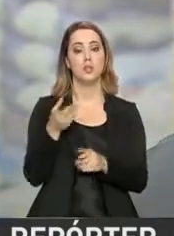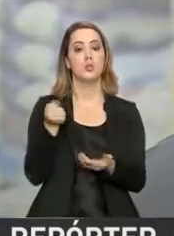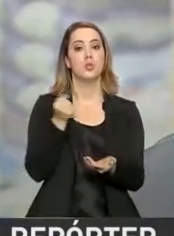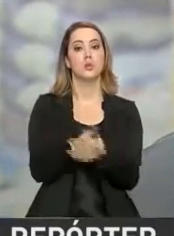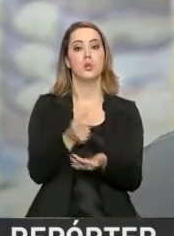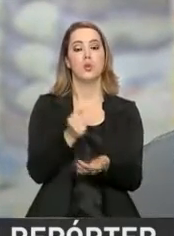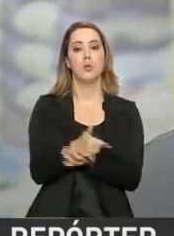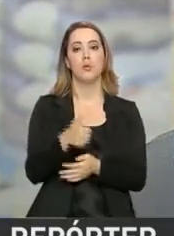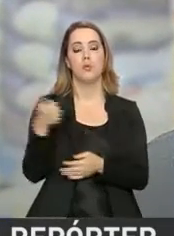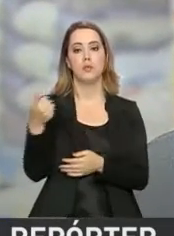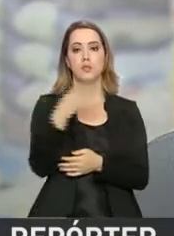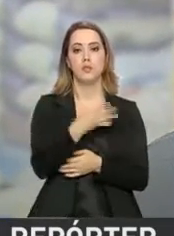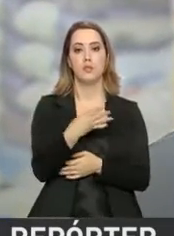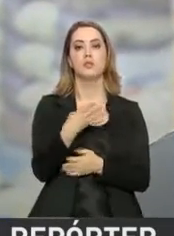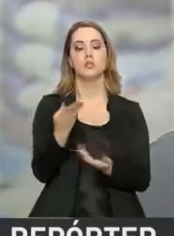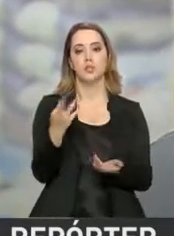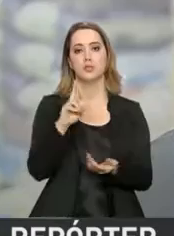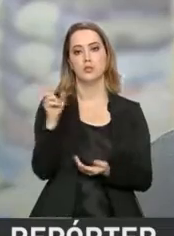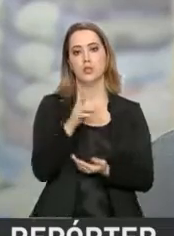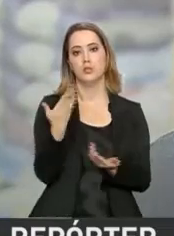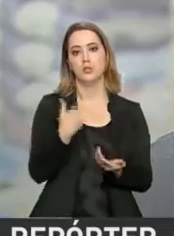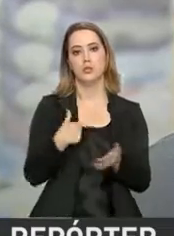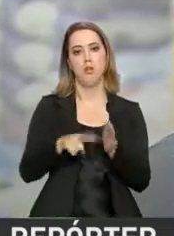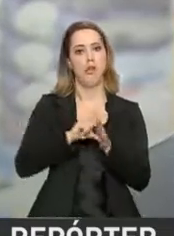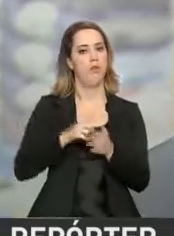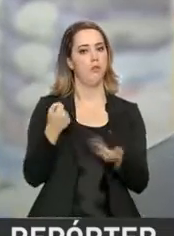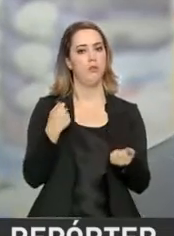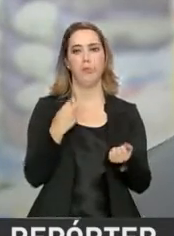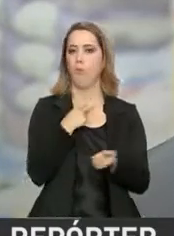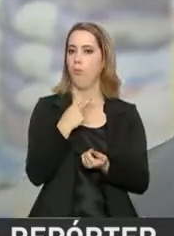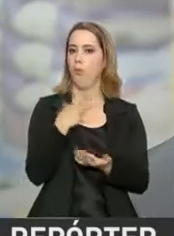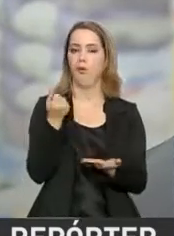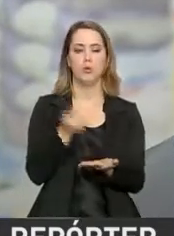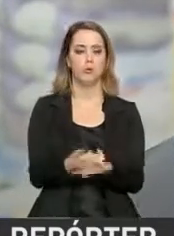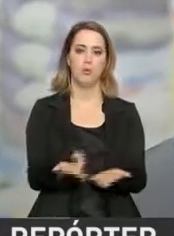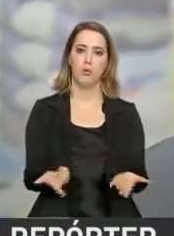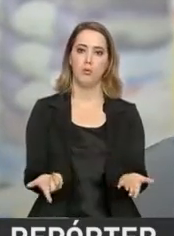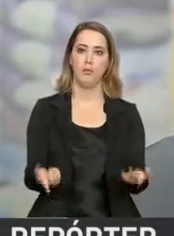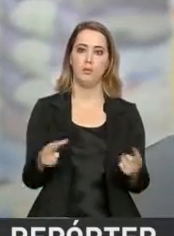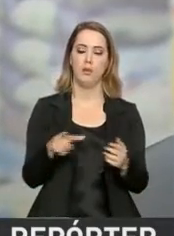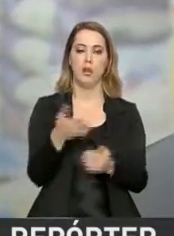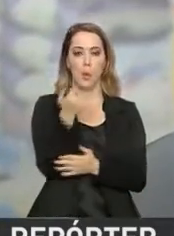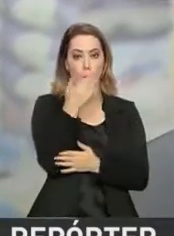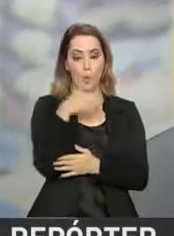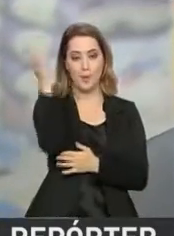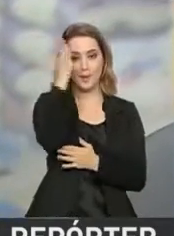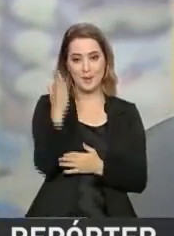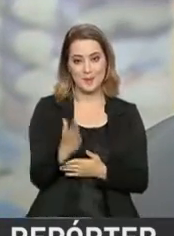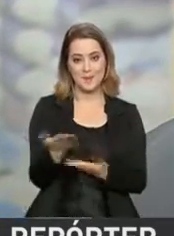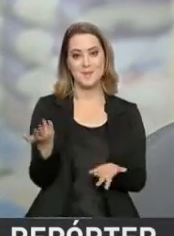14. Então a gente não estava conseguindo comprar o feijão, que é a comida do brasileiro, né? O